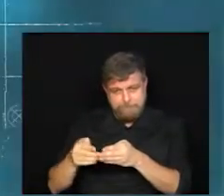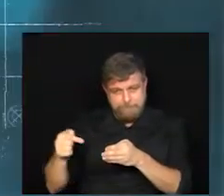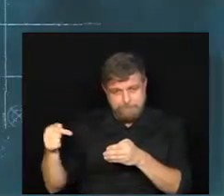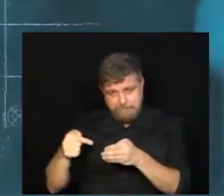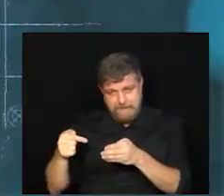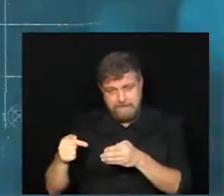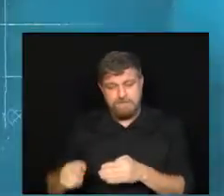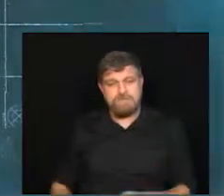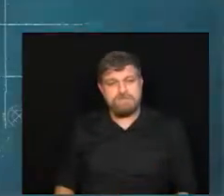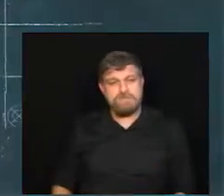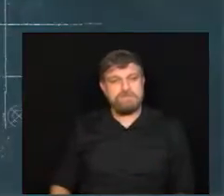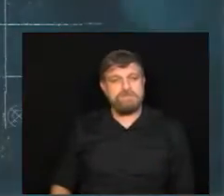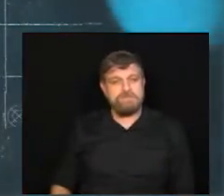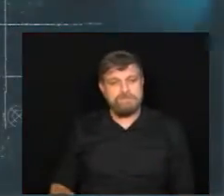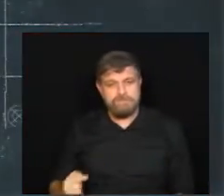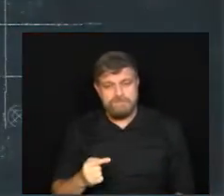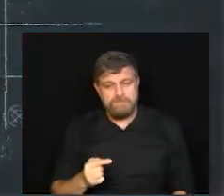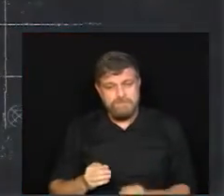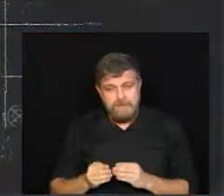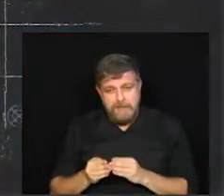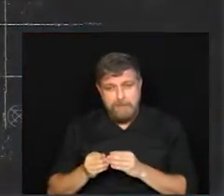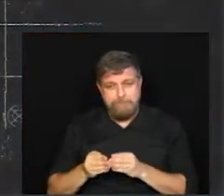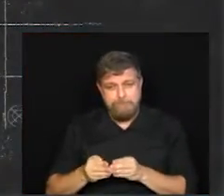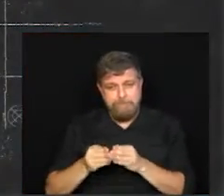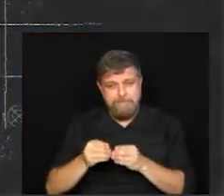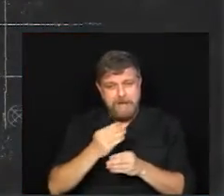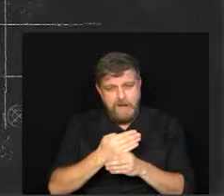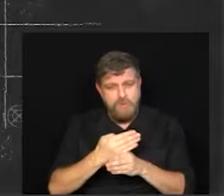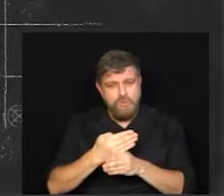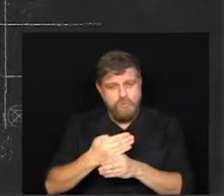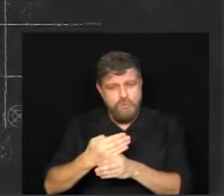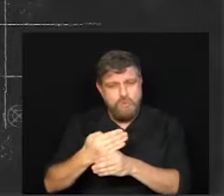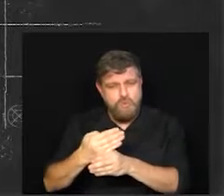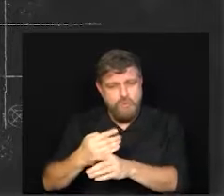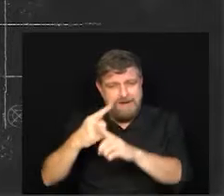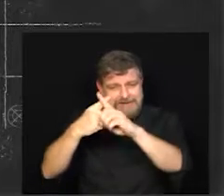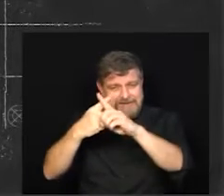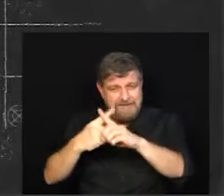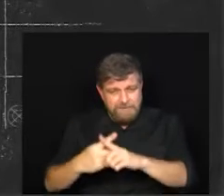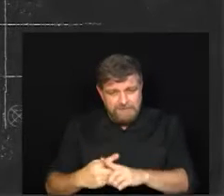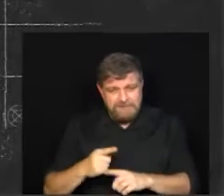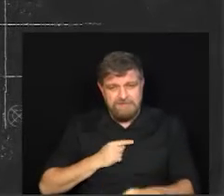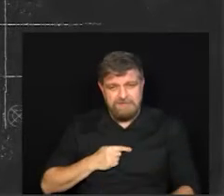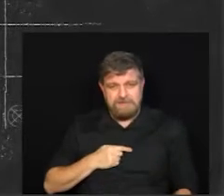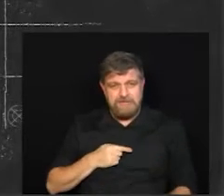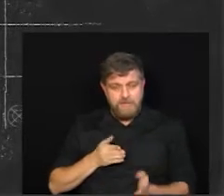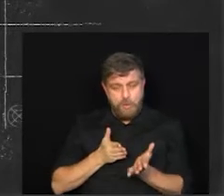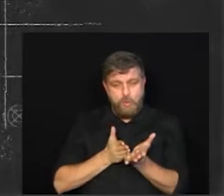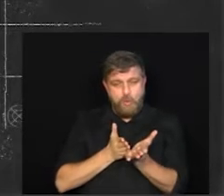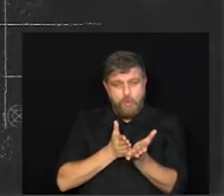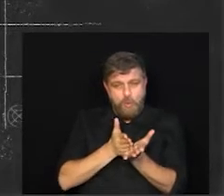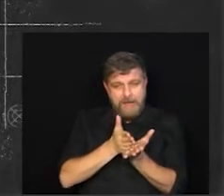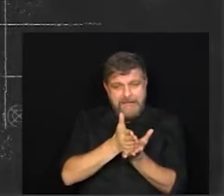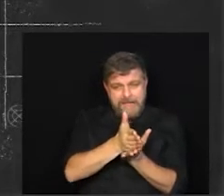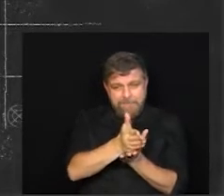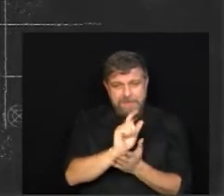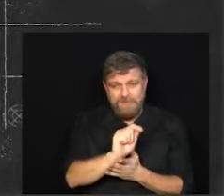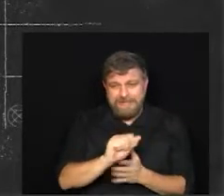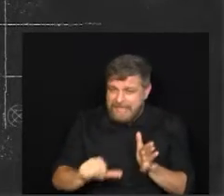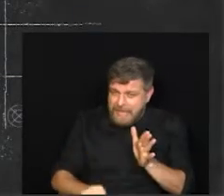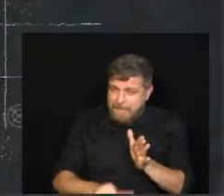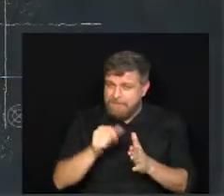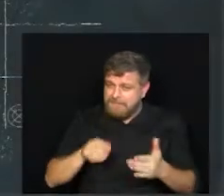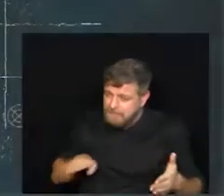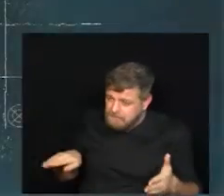né? Esses barcos, eles correm uma regata que, teoricamente, tem um percurso e quem chega primeiro